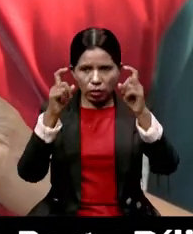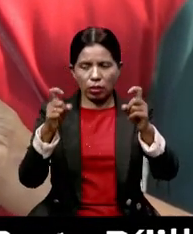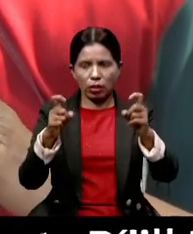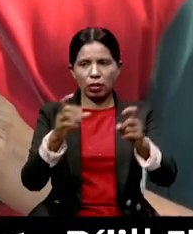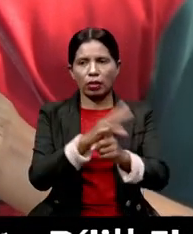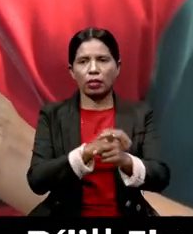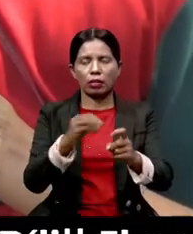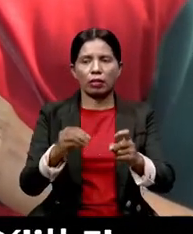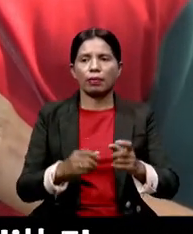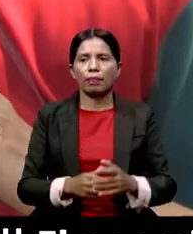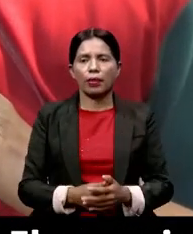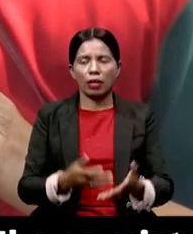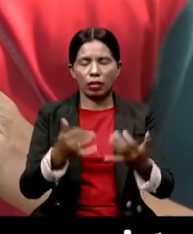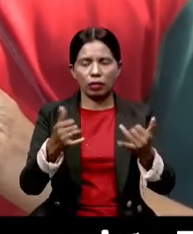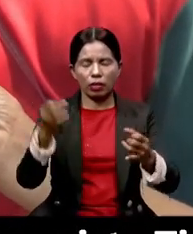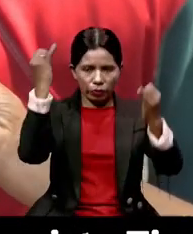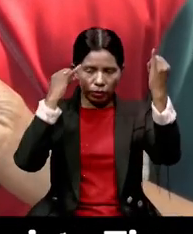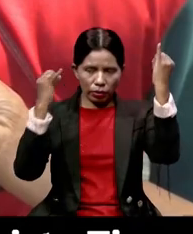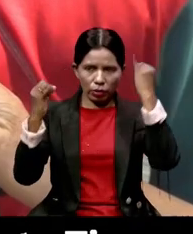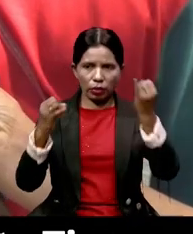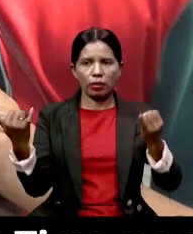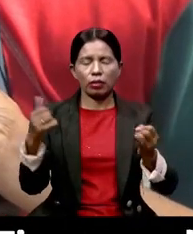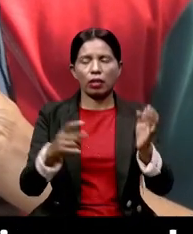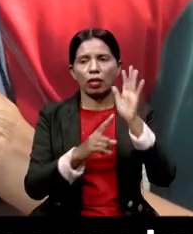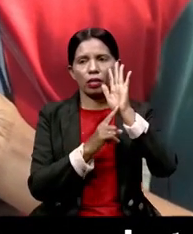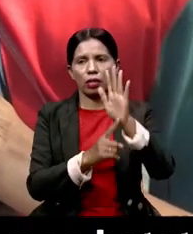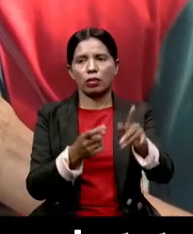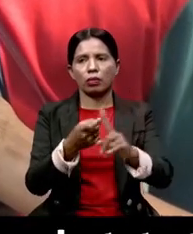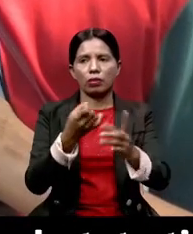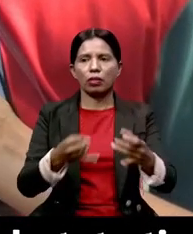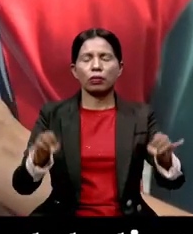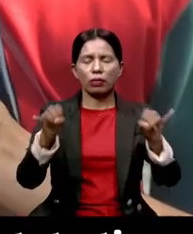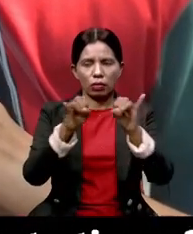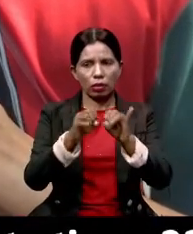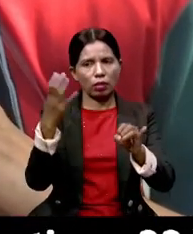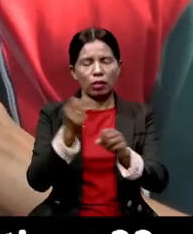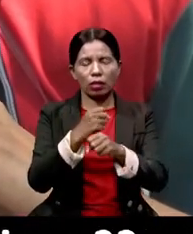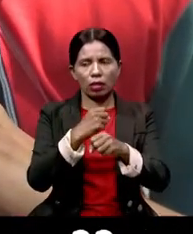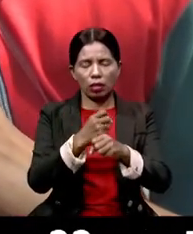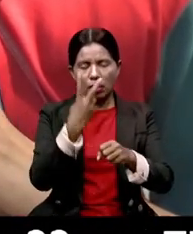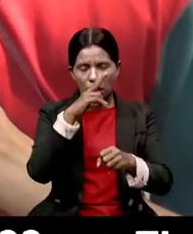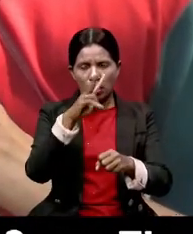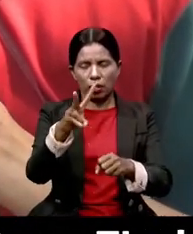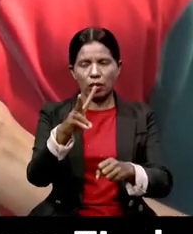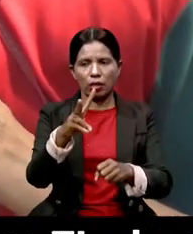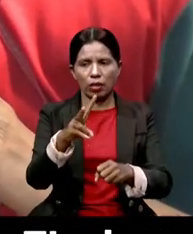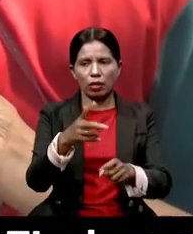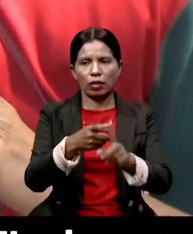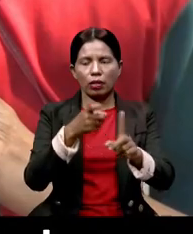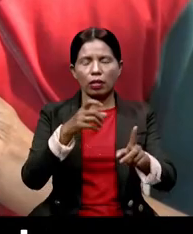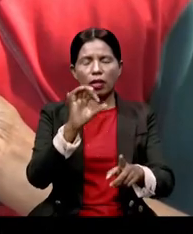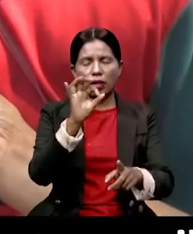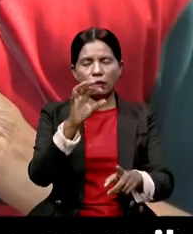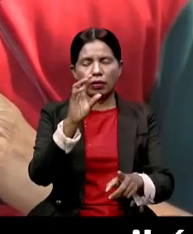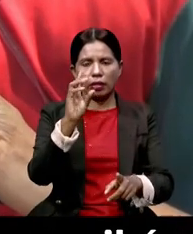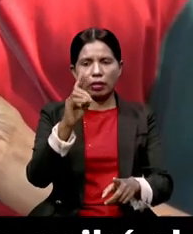ou exame médio. Então, e a informação balu nebe o sira forte ne. Bus instituição refere halo na aproximação ho parte FDCH,